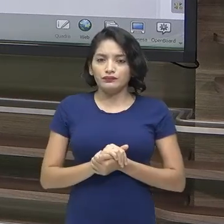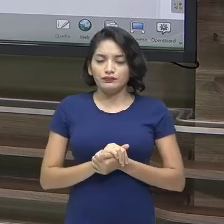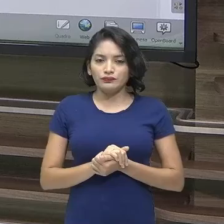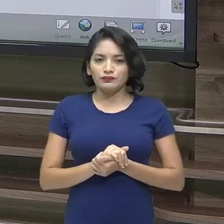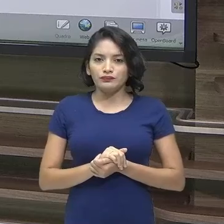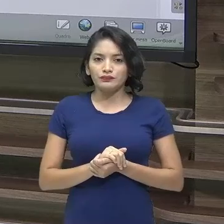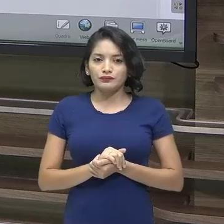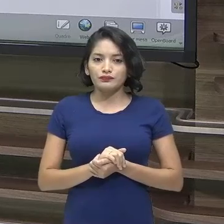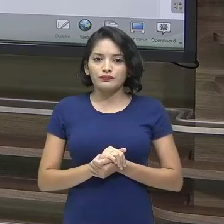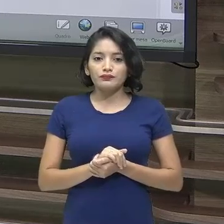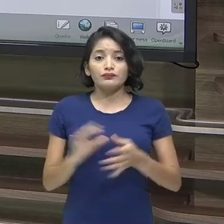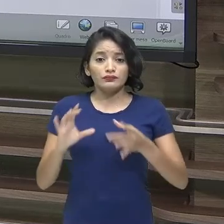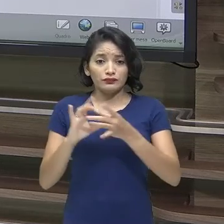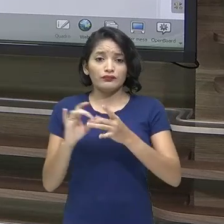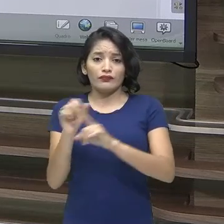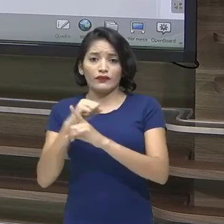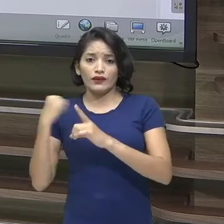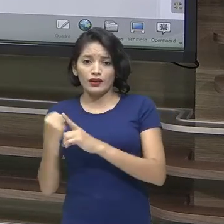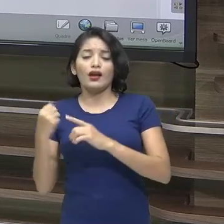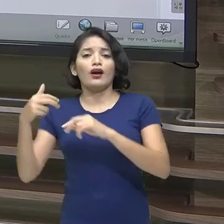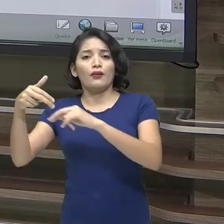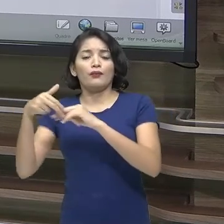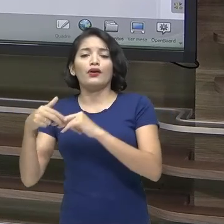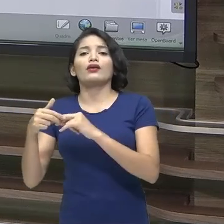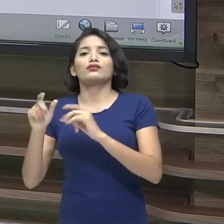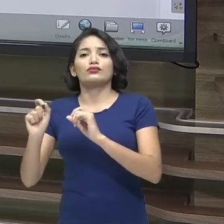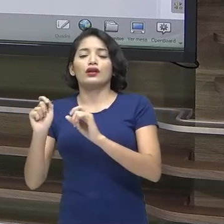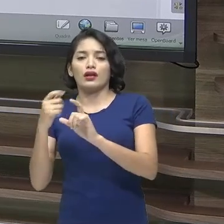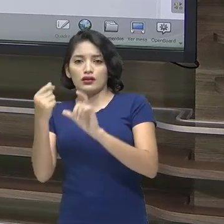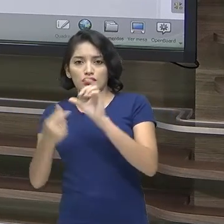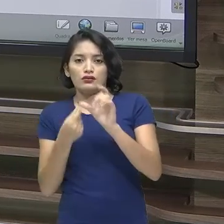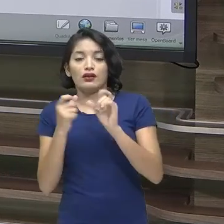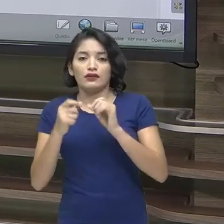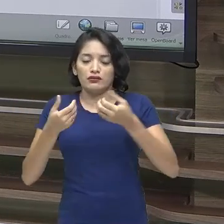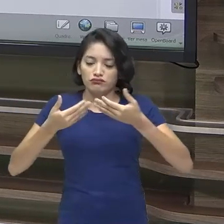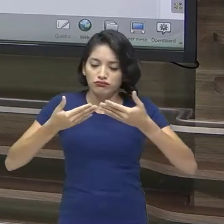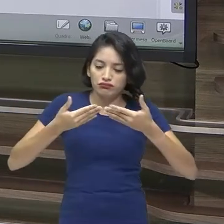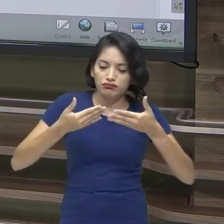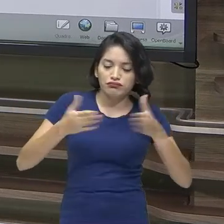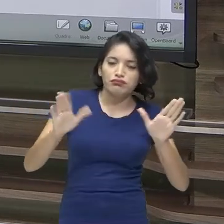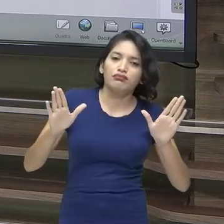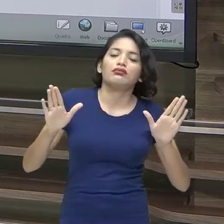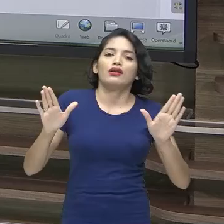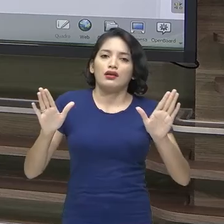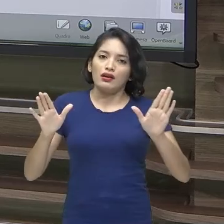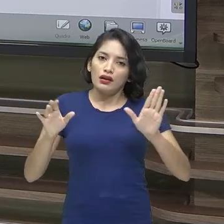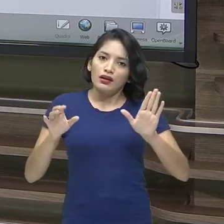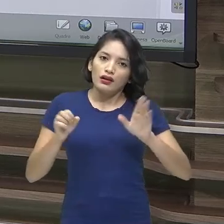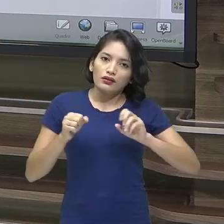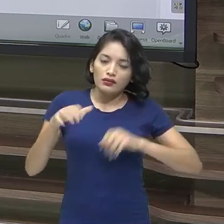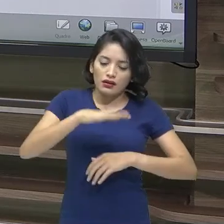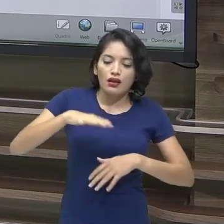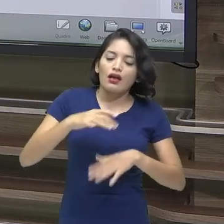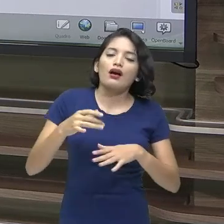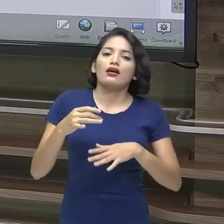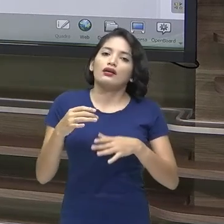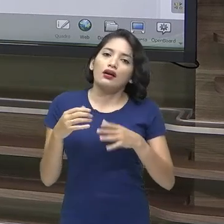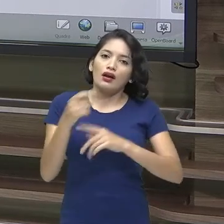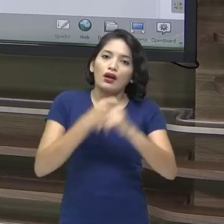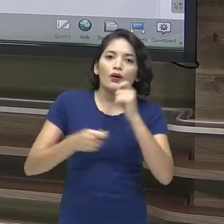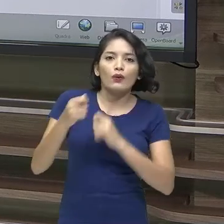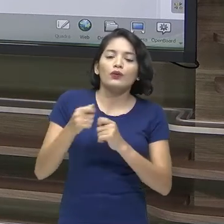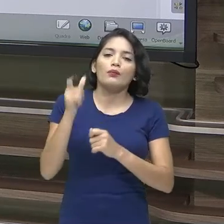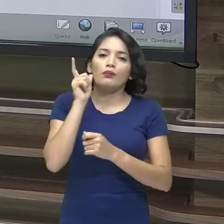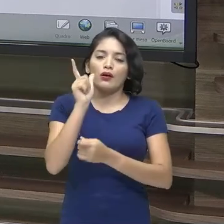consolidar o socialismo por meio do capitalismo, ou seja, vai se abrir, vai se fazer uma abertura ali econômica para esses